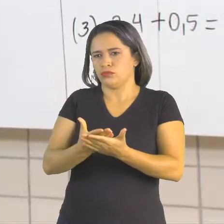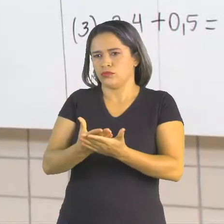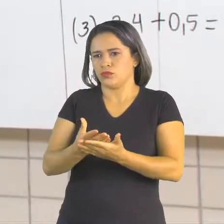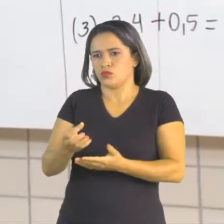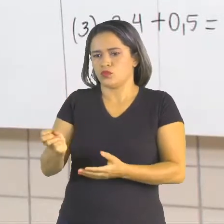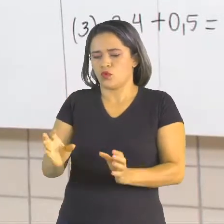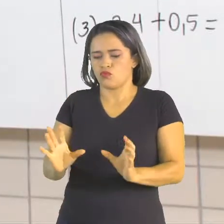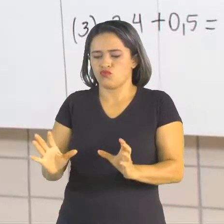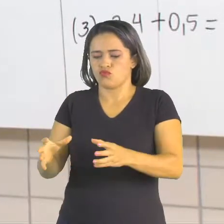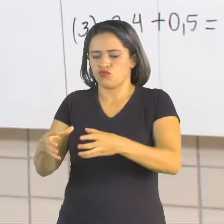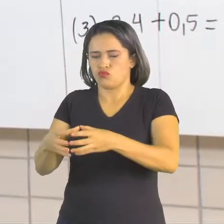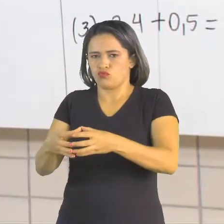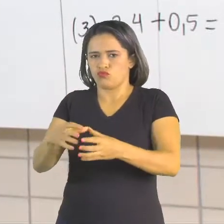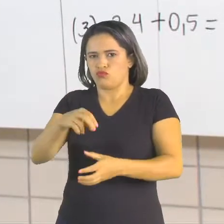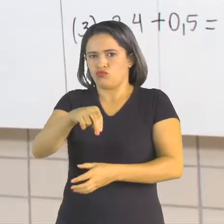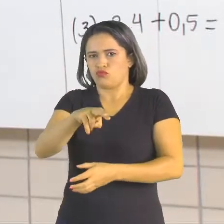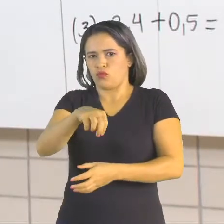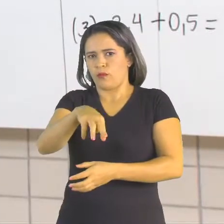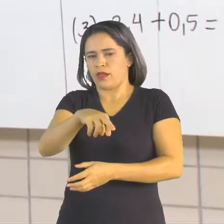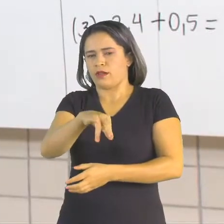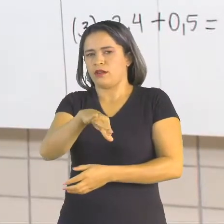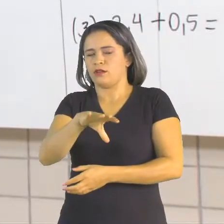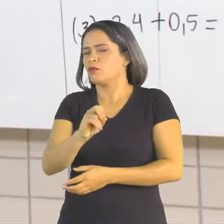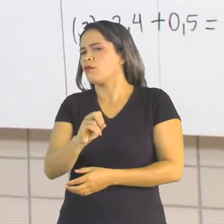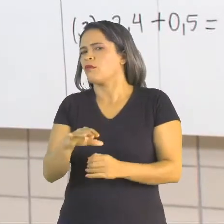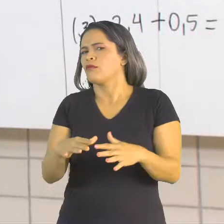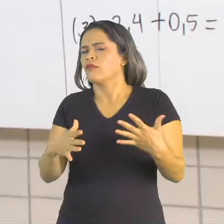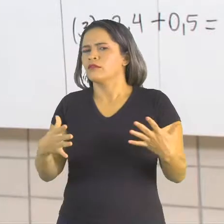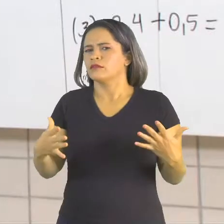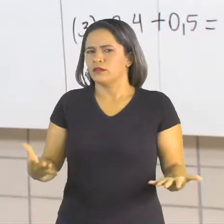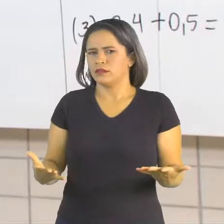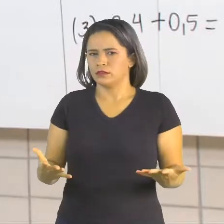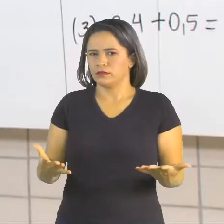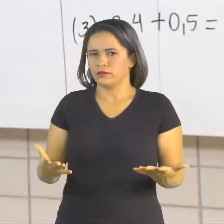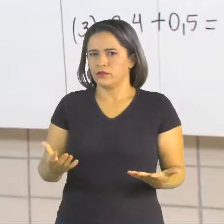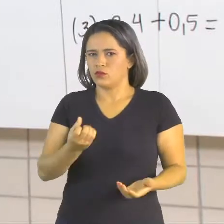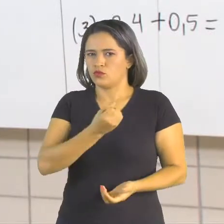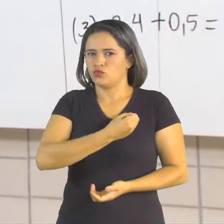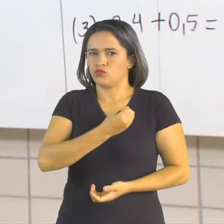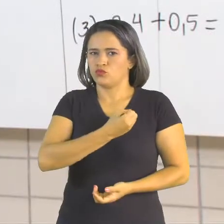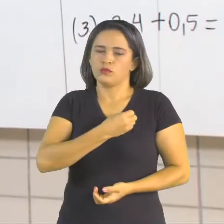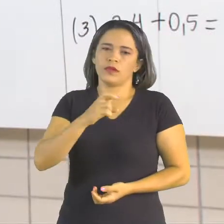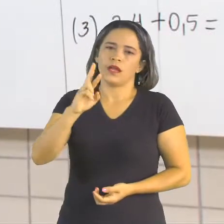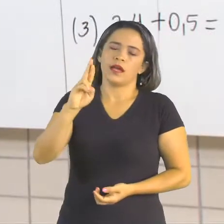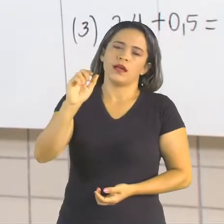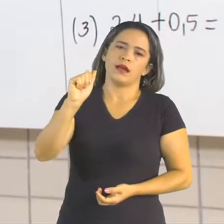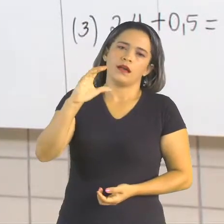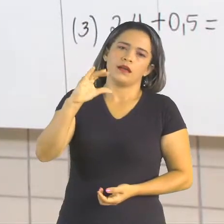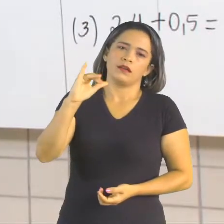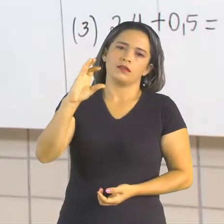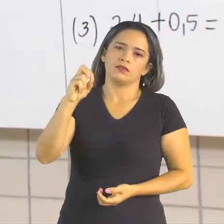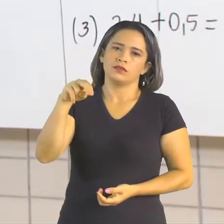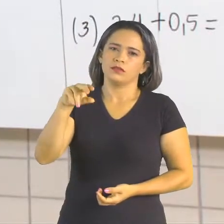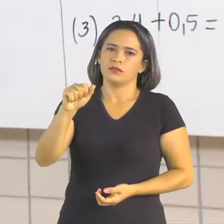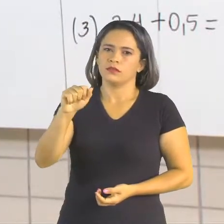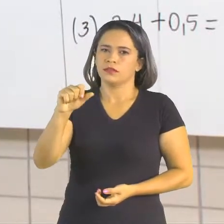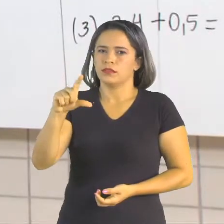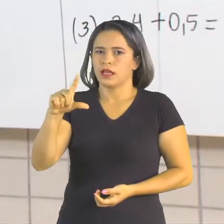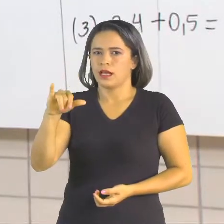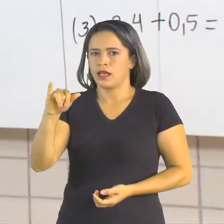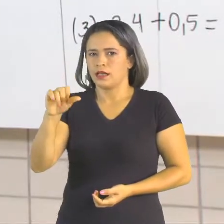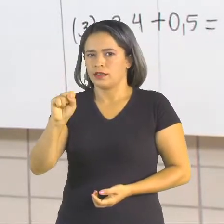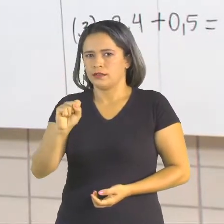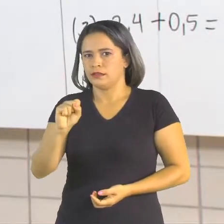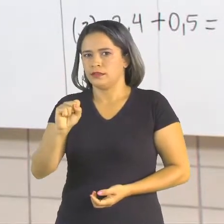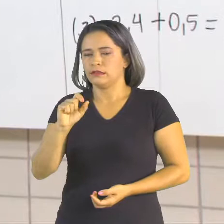conjunto numérico. Que conjunto numérico foi esse? Foram os números racionais. O que estava presente nesse conjunto dos